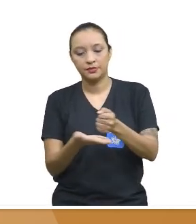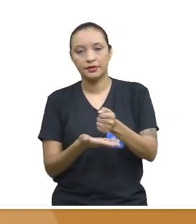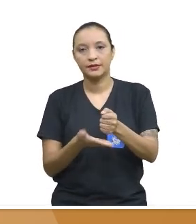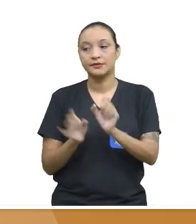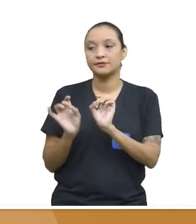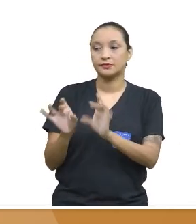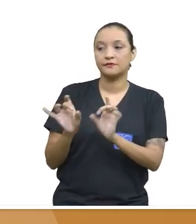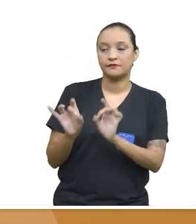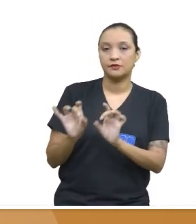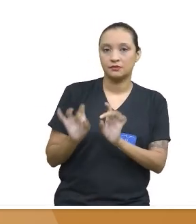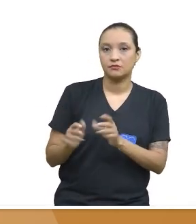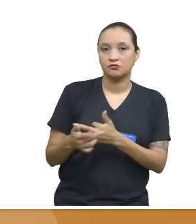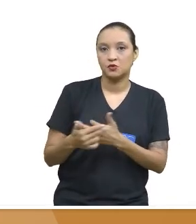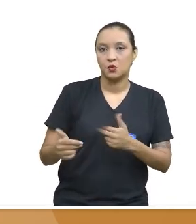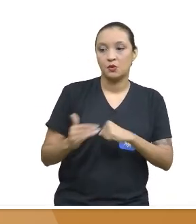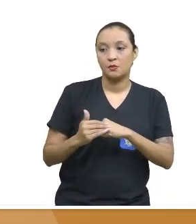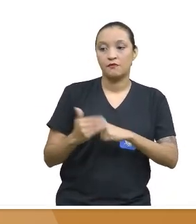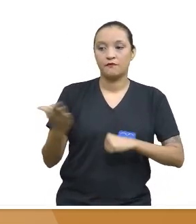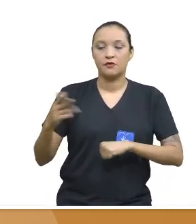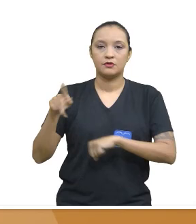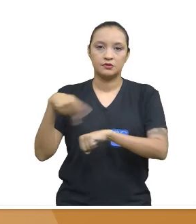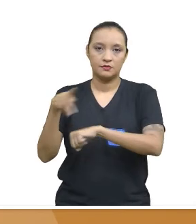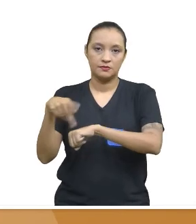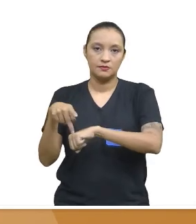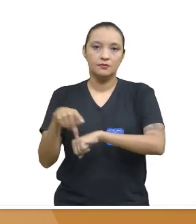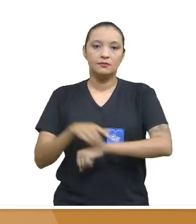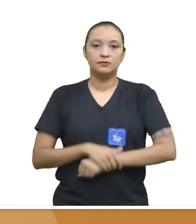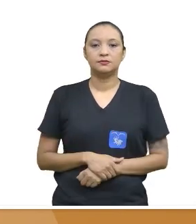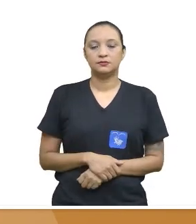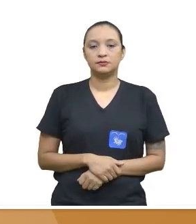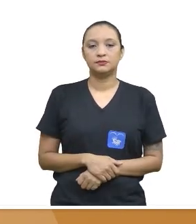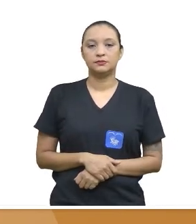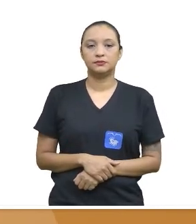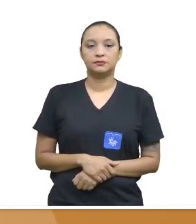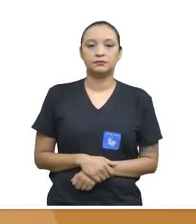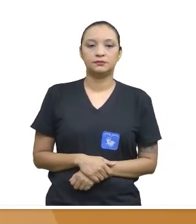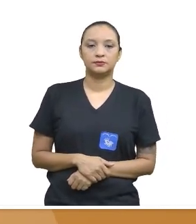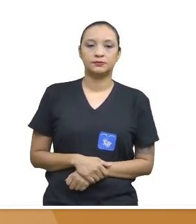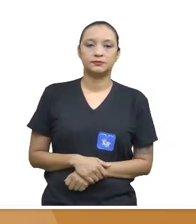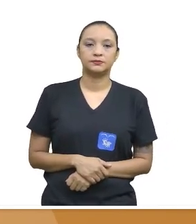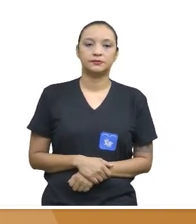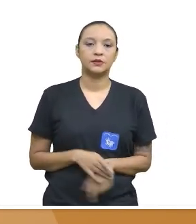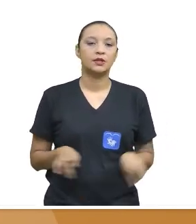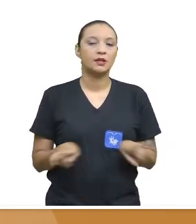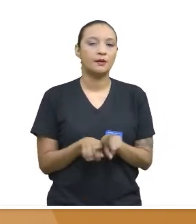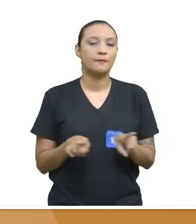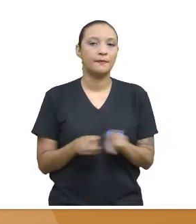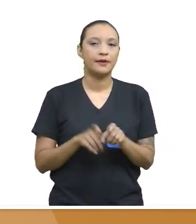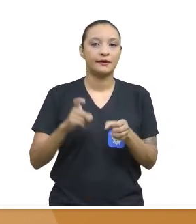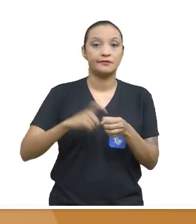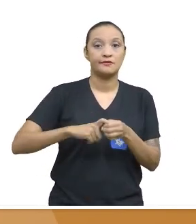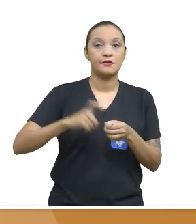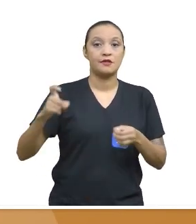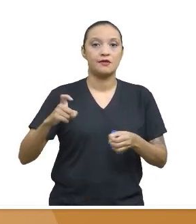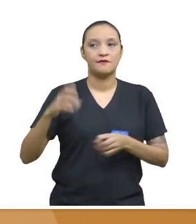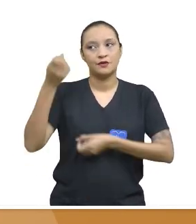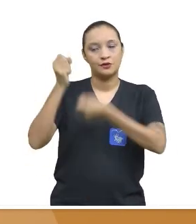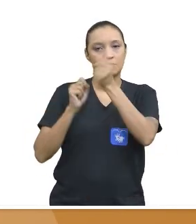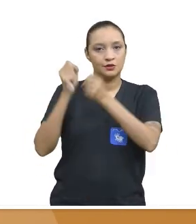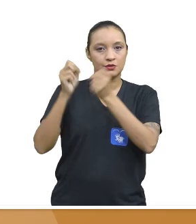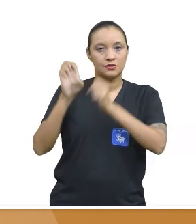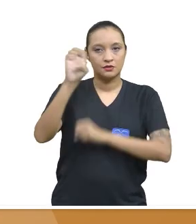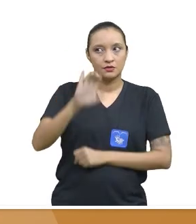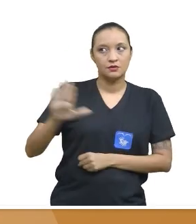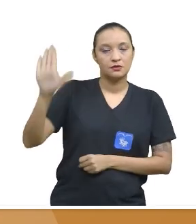exportação de matérias-primas, ser independente da industrialização das nações europeias, tá? Ou